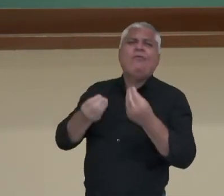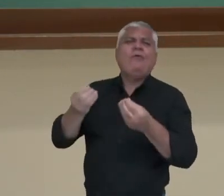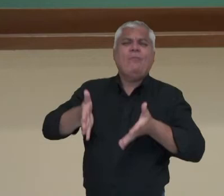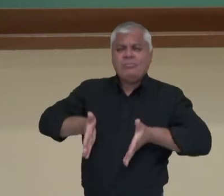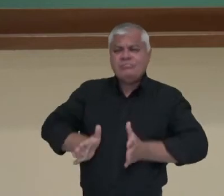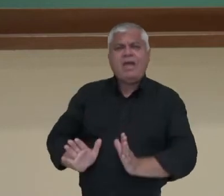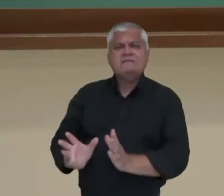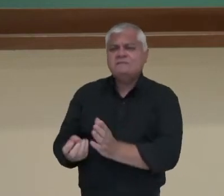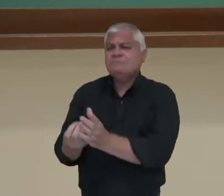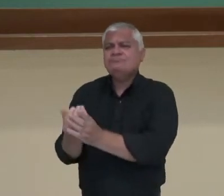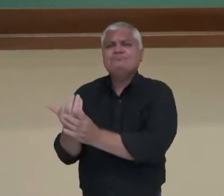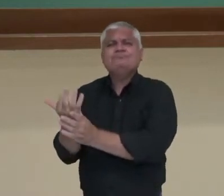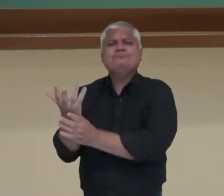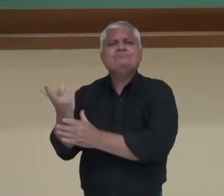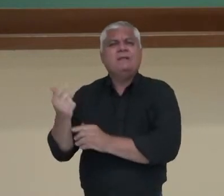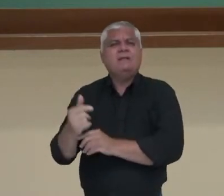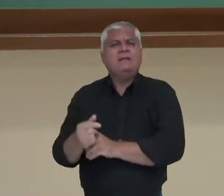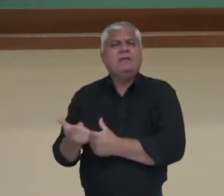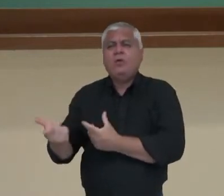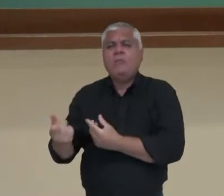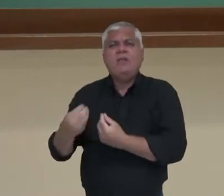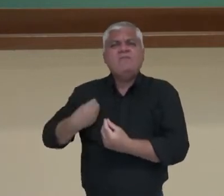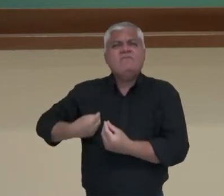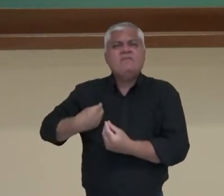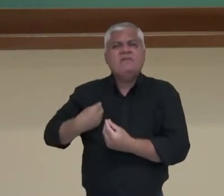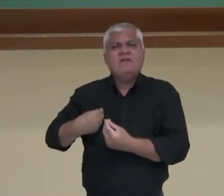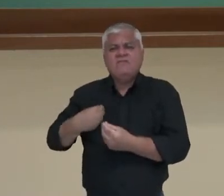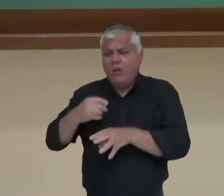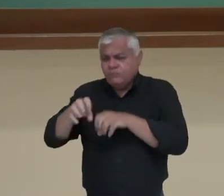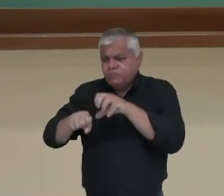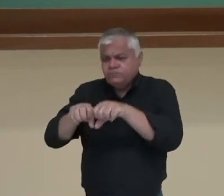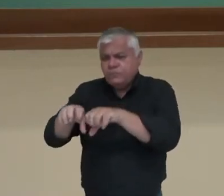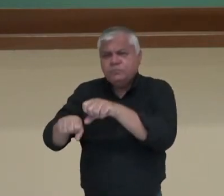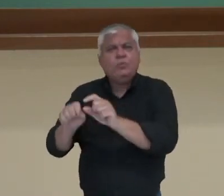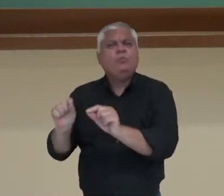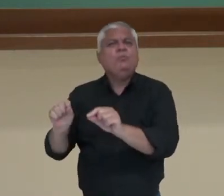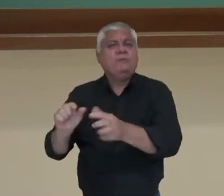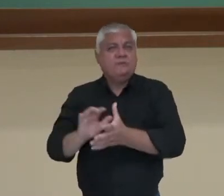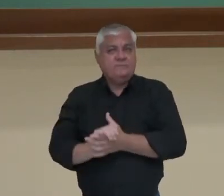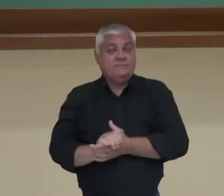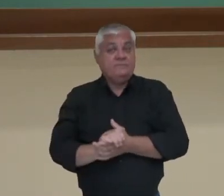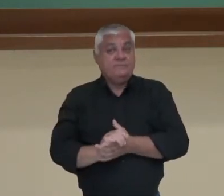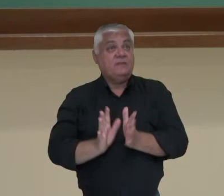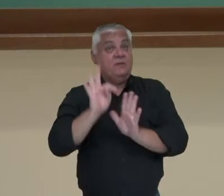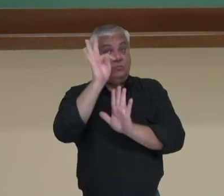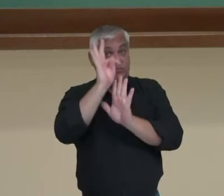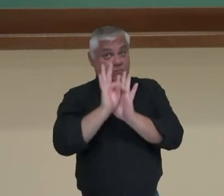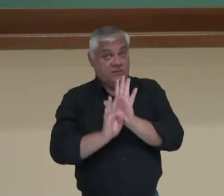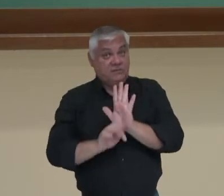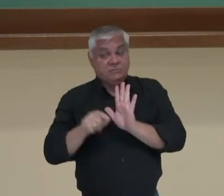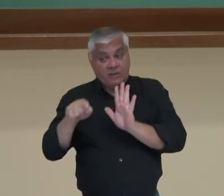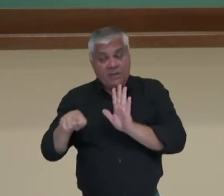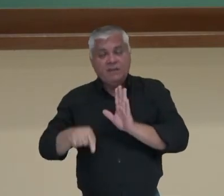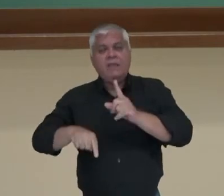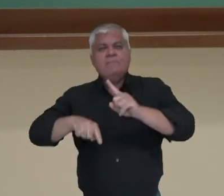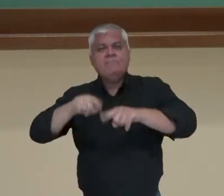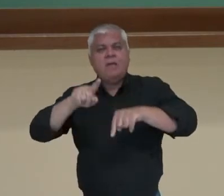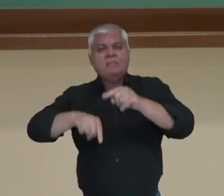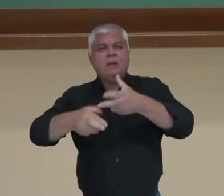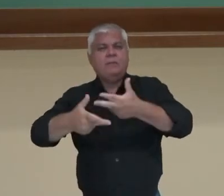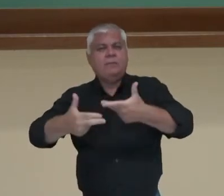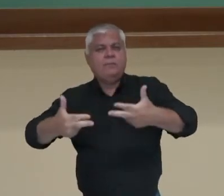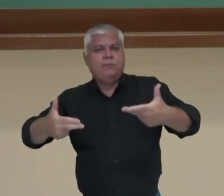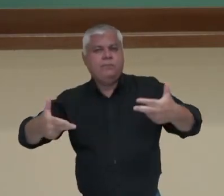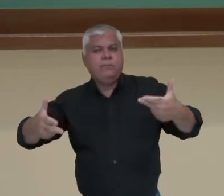se alimentando? Não é mesmo? Bom, no próprio texto já fala um pouquinho, né? Que ele está ali rico em matéria orgânica, que